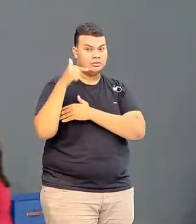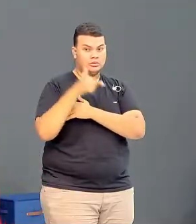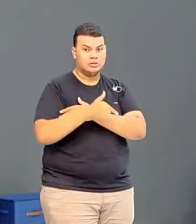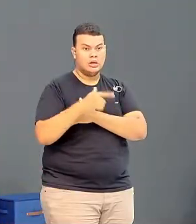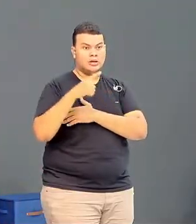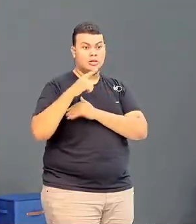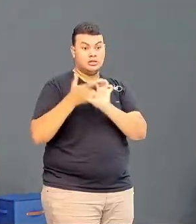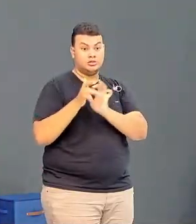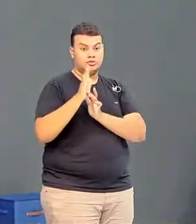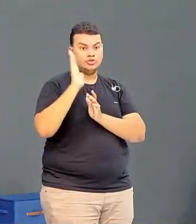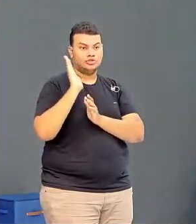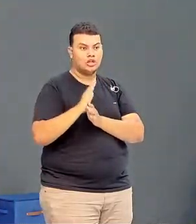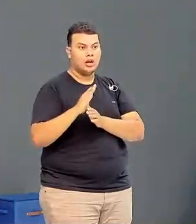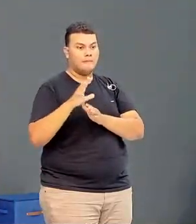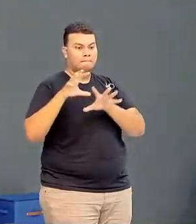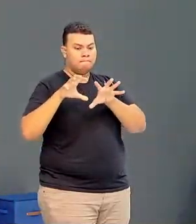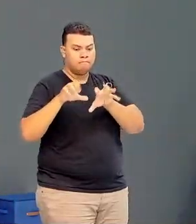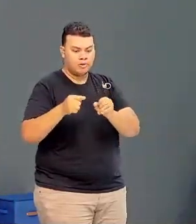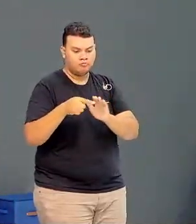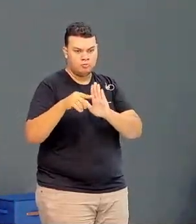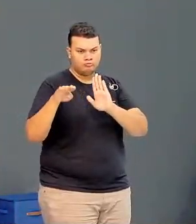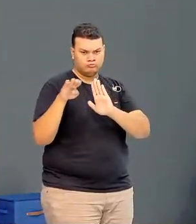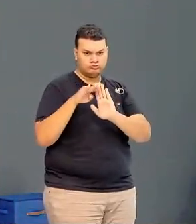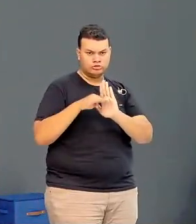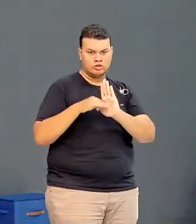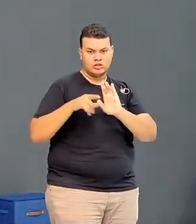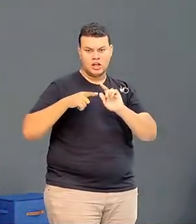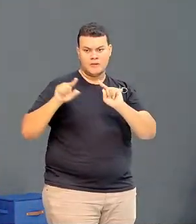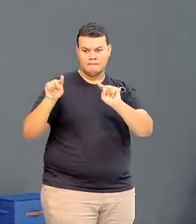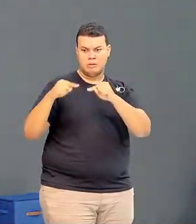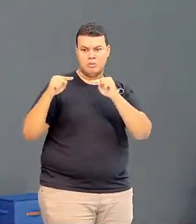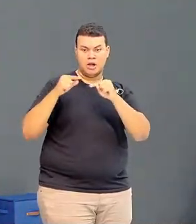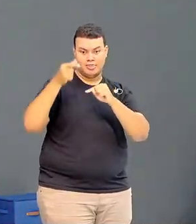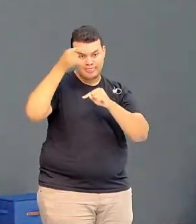o decreto de dívida que era contra nós,